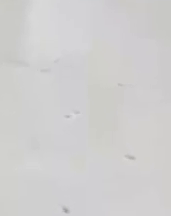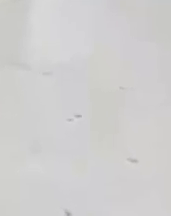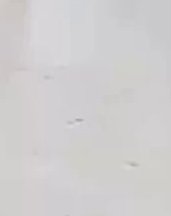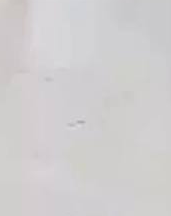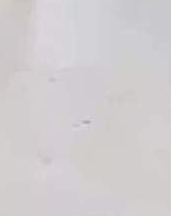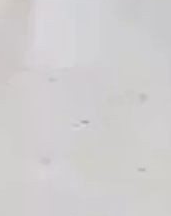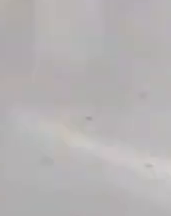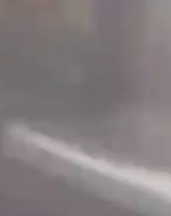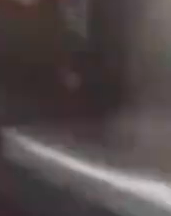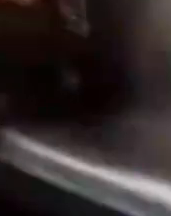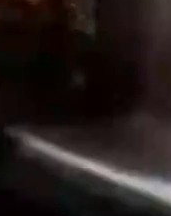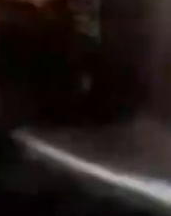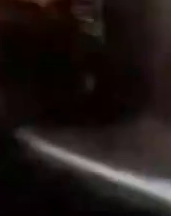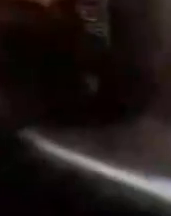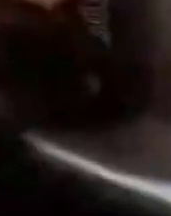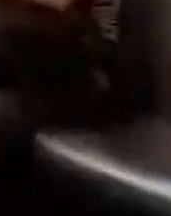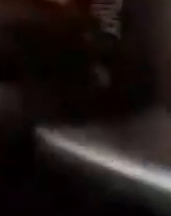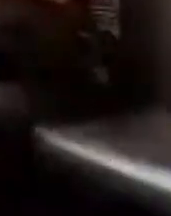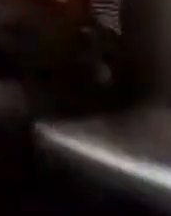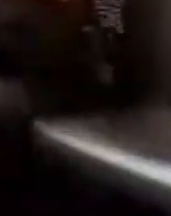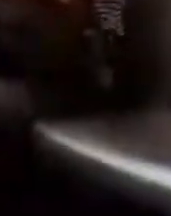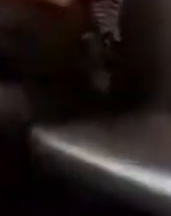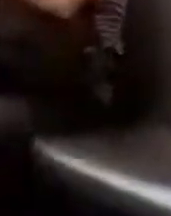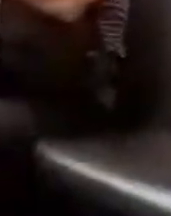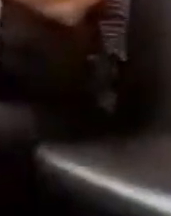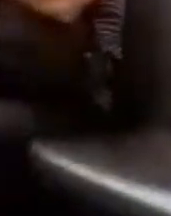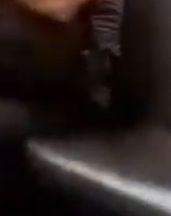passageiros que esperam e embarcam no transporte público.